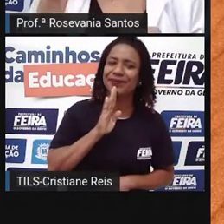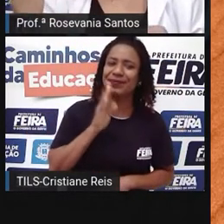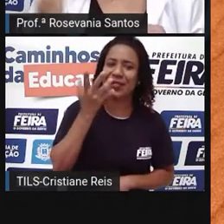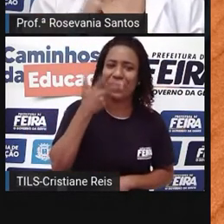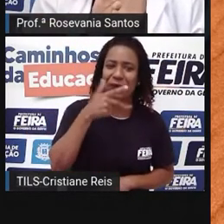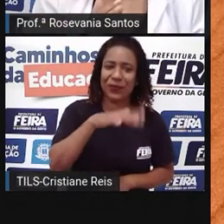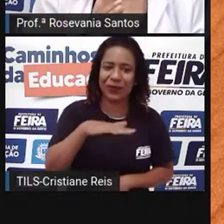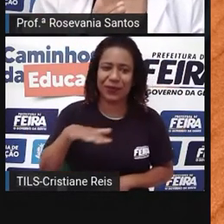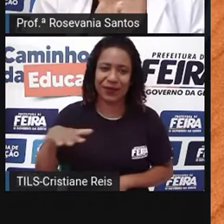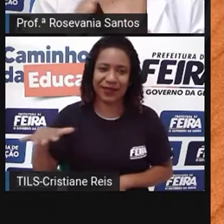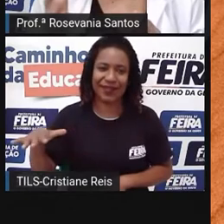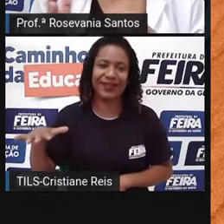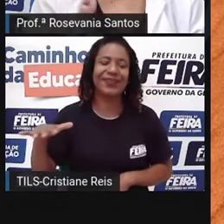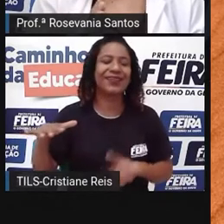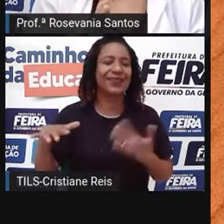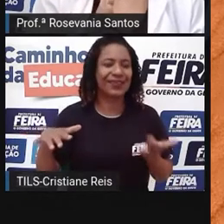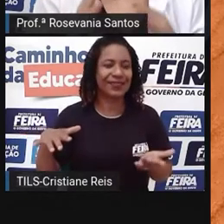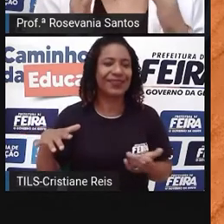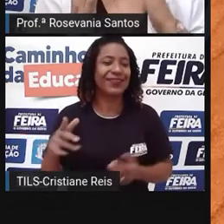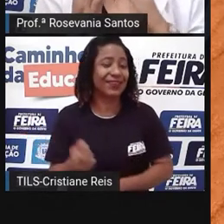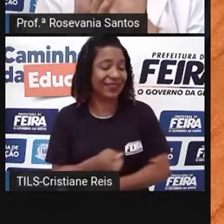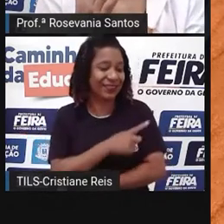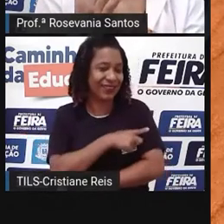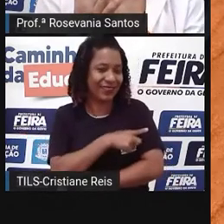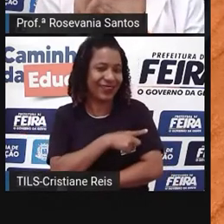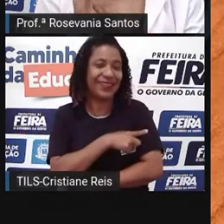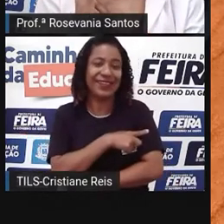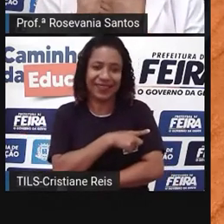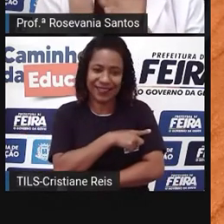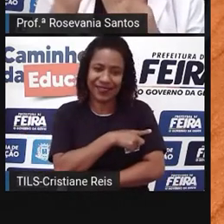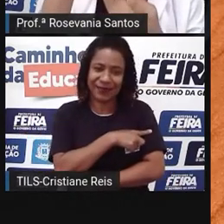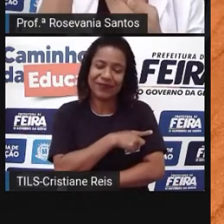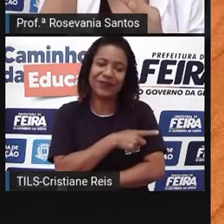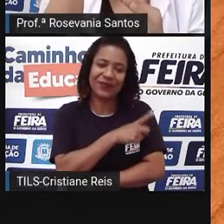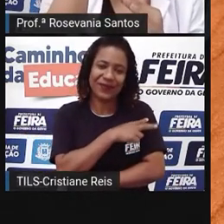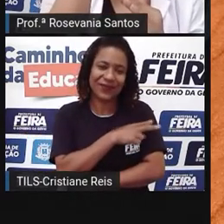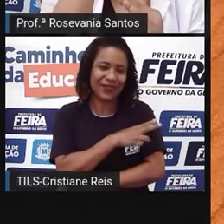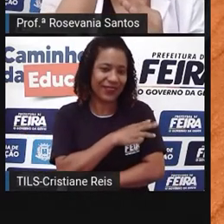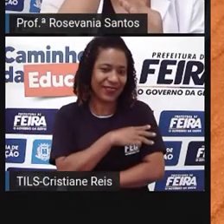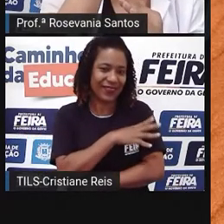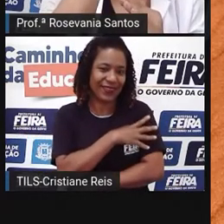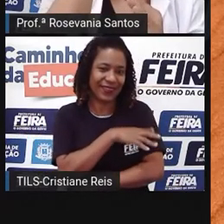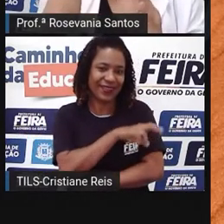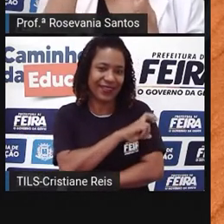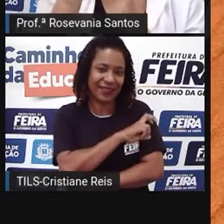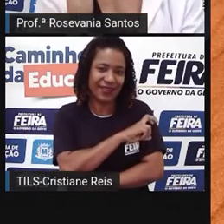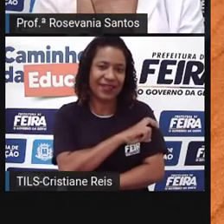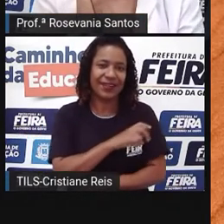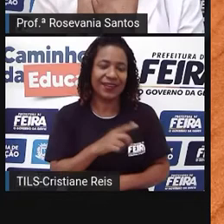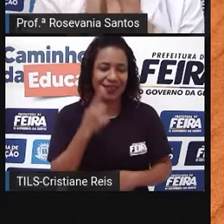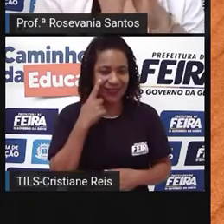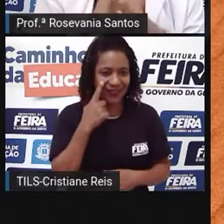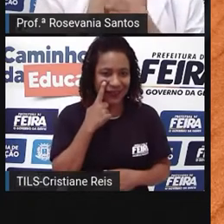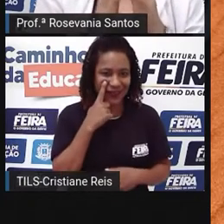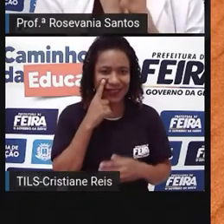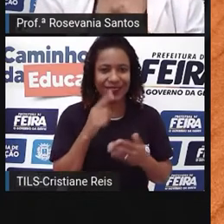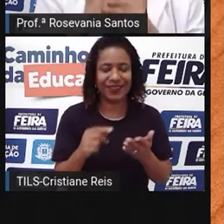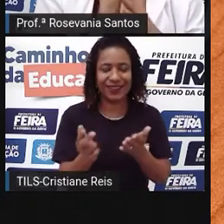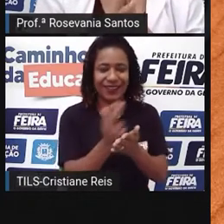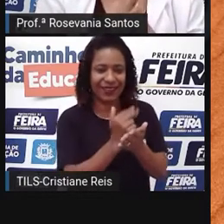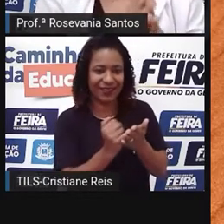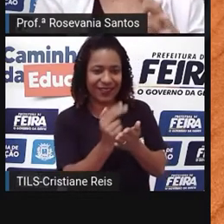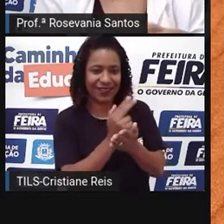que, né, bora dizer assim, no Fundamental 1, que a gente pinta e quando você fecha a folha que você volta,